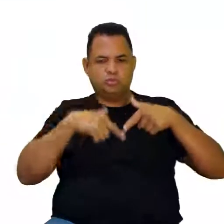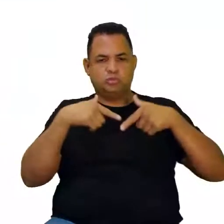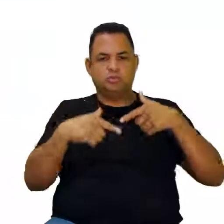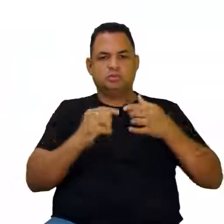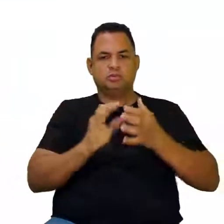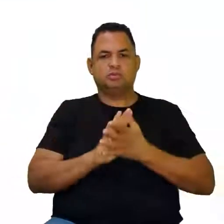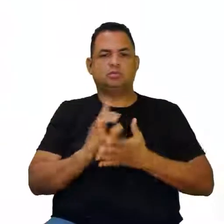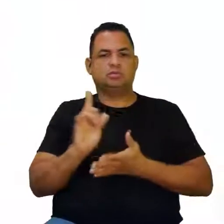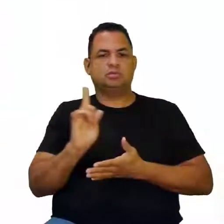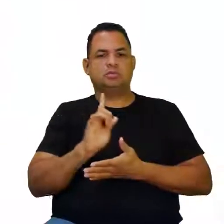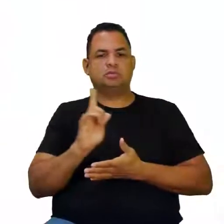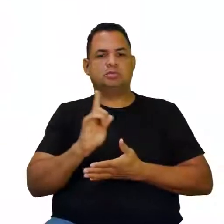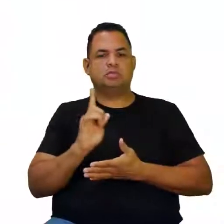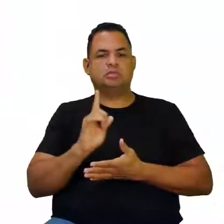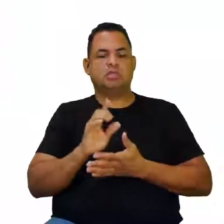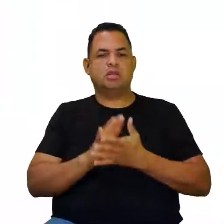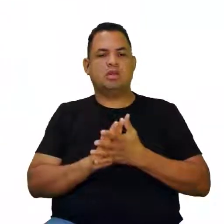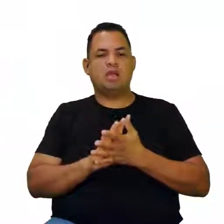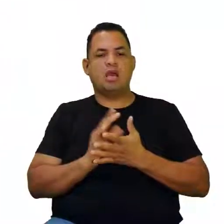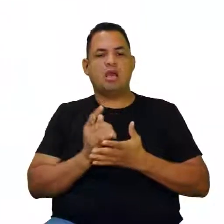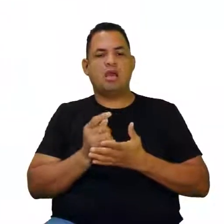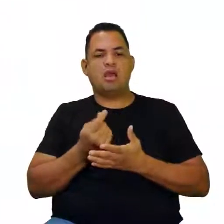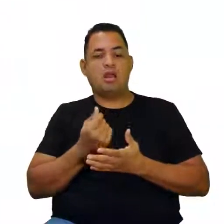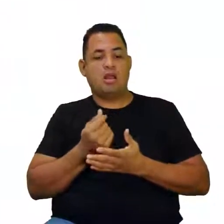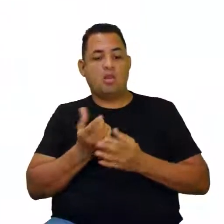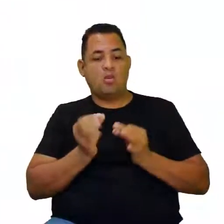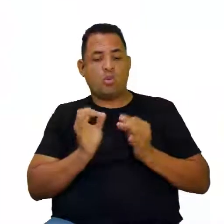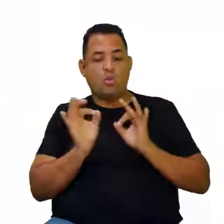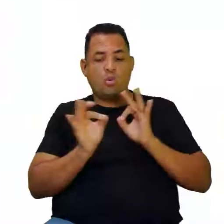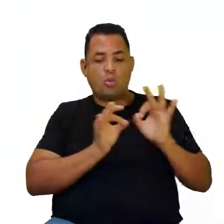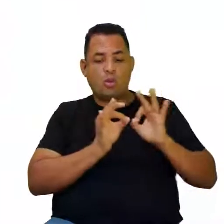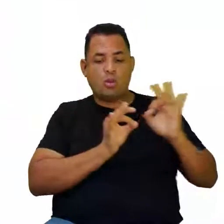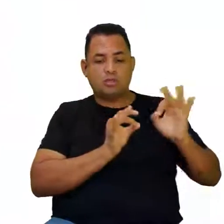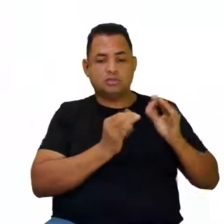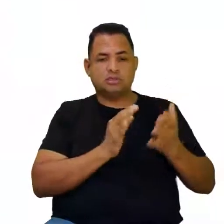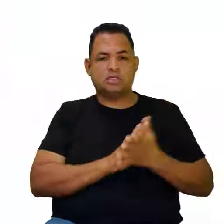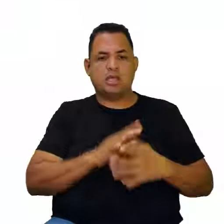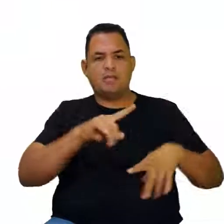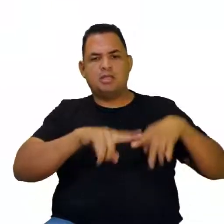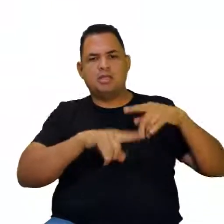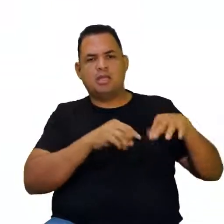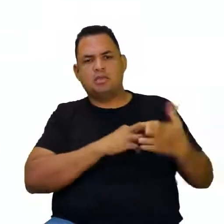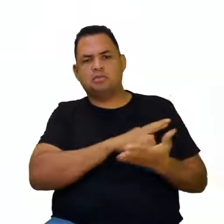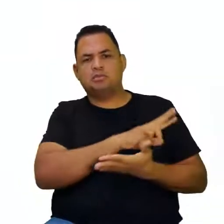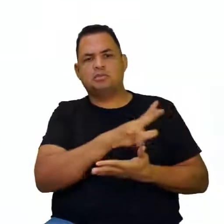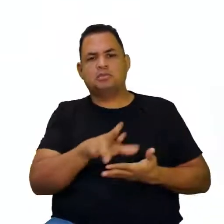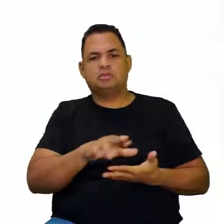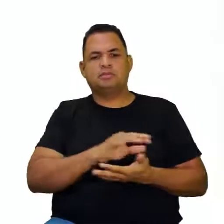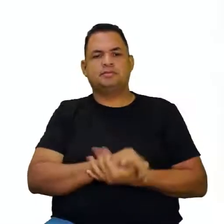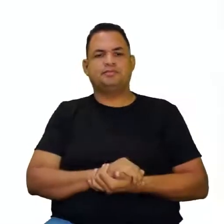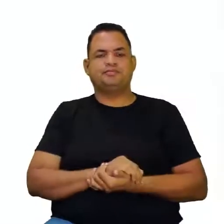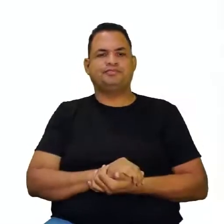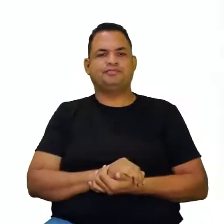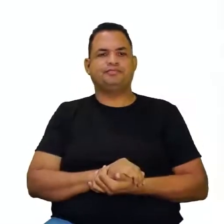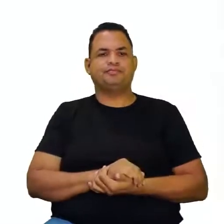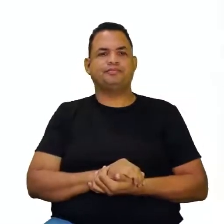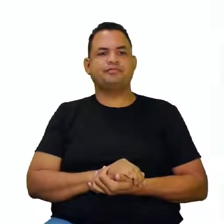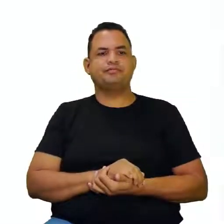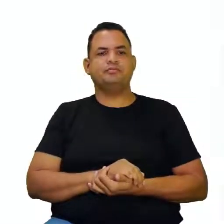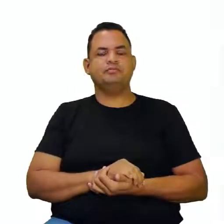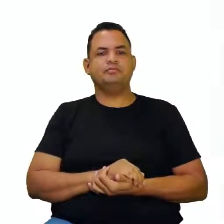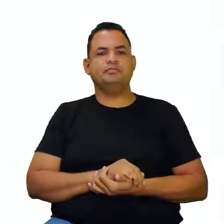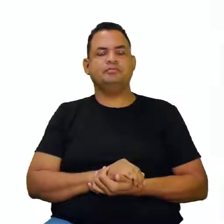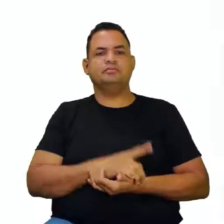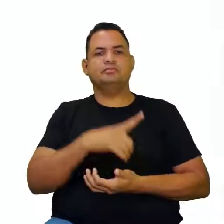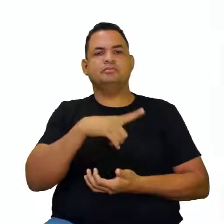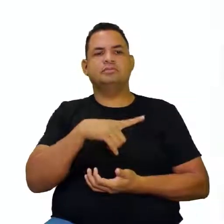gente não vai considerar o custo da infraestrutura. Aí ele vem aqui com os custos. Aí nós